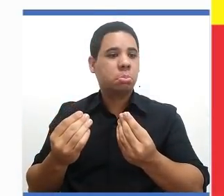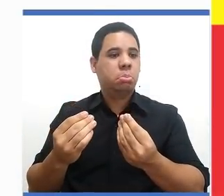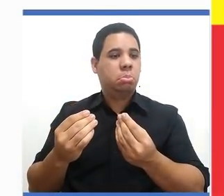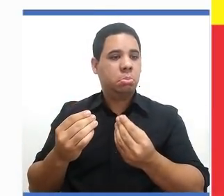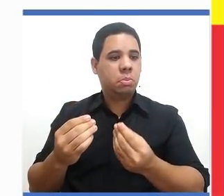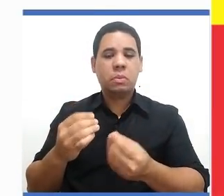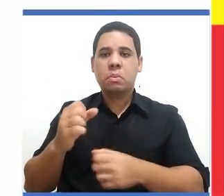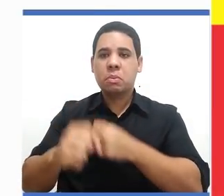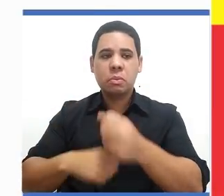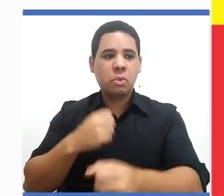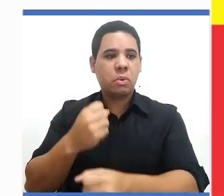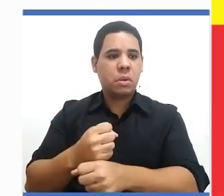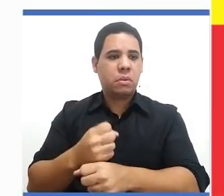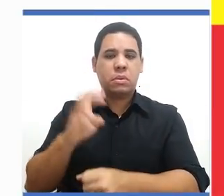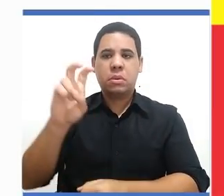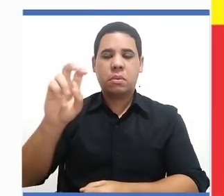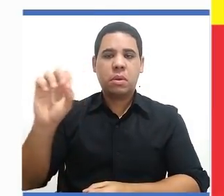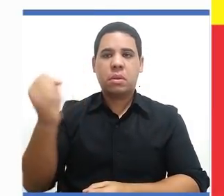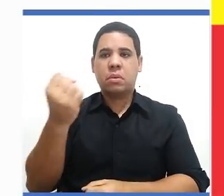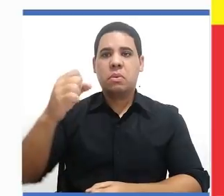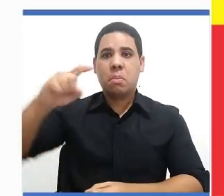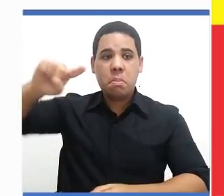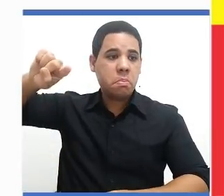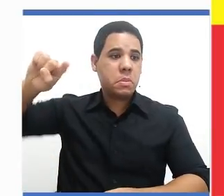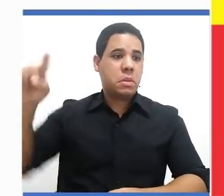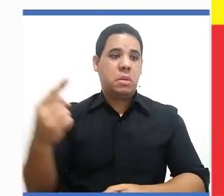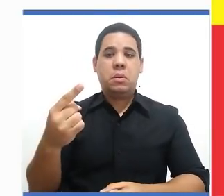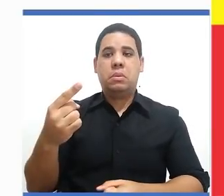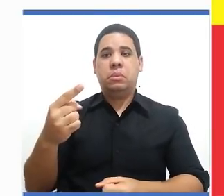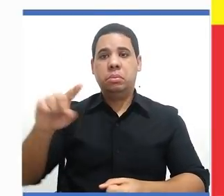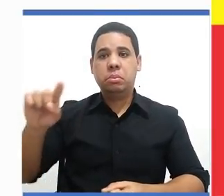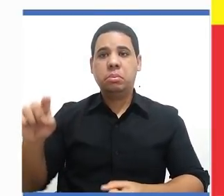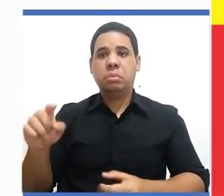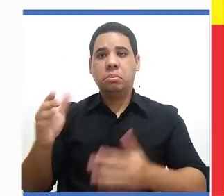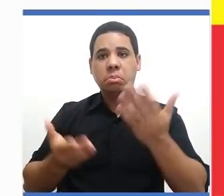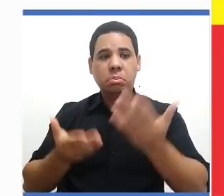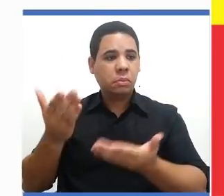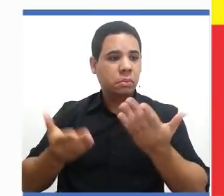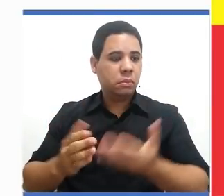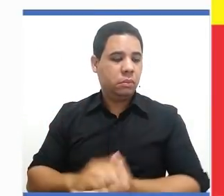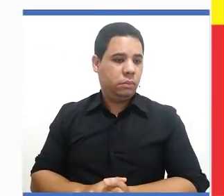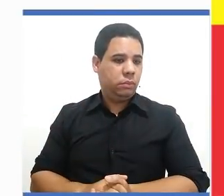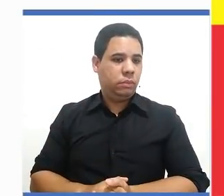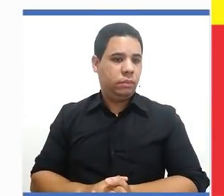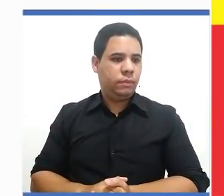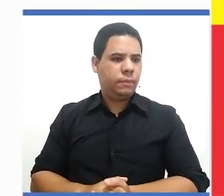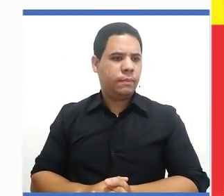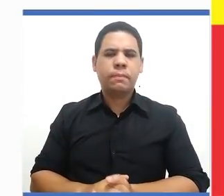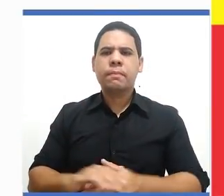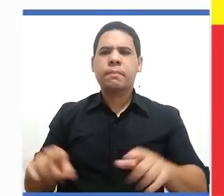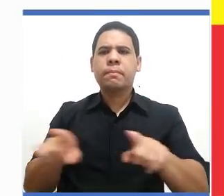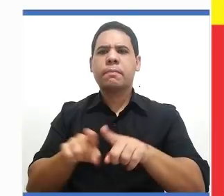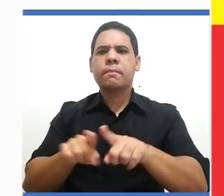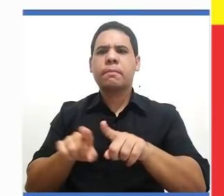ano. Então, essas informações nós encontramos na geografia, onde tem essas medidas